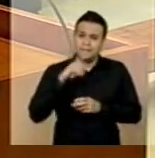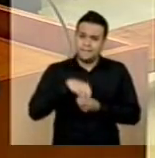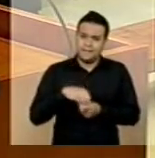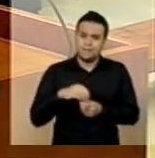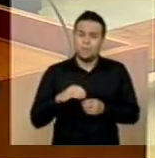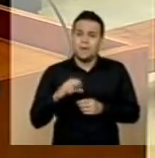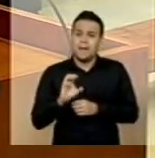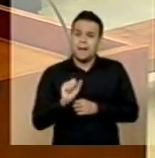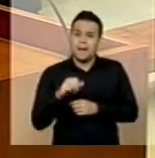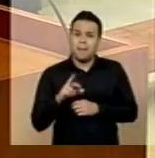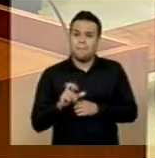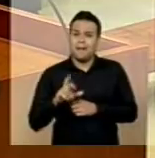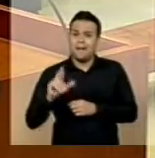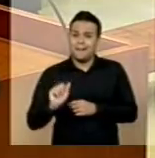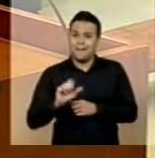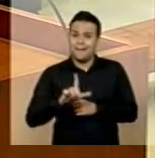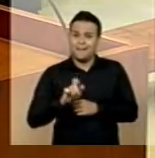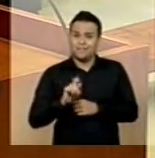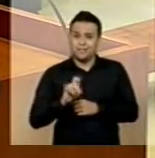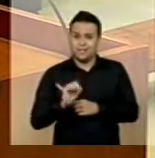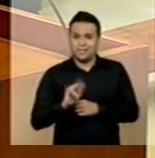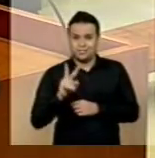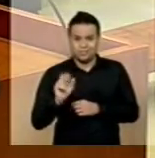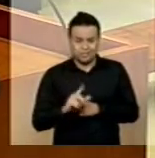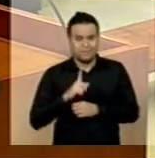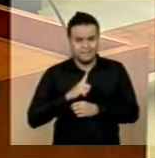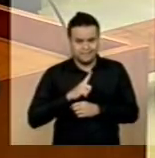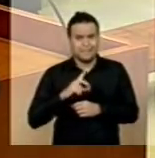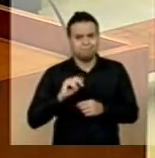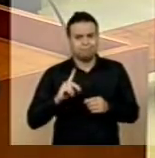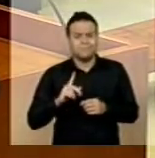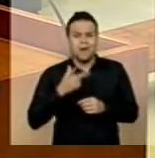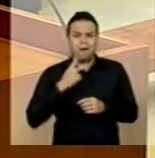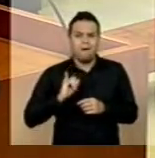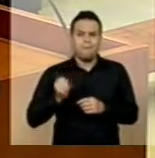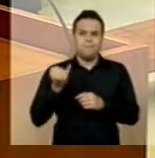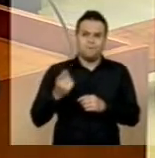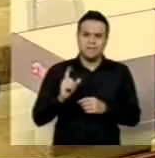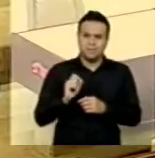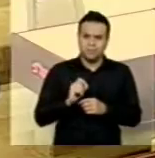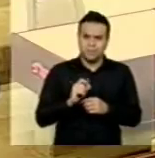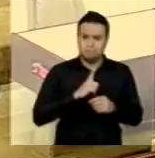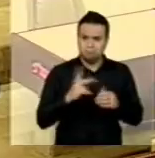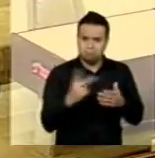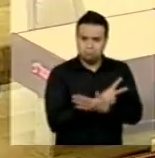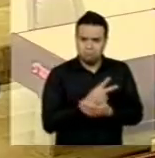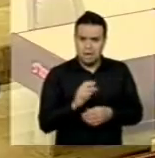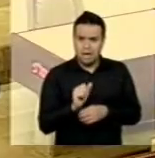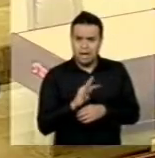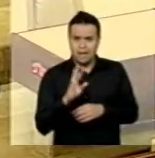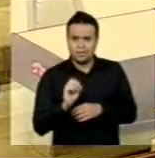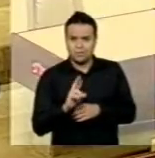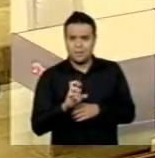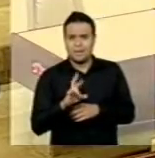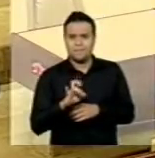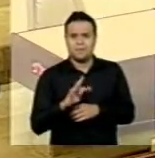cidadãos que estão se valendo das imunidades para a prática de atos criminosos. Não apenas nesses estados objeto dessas ADIs.